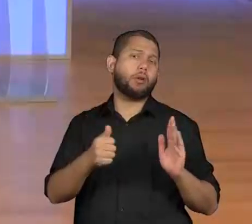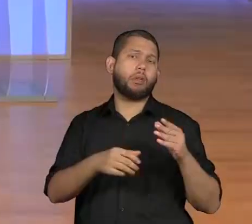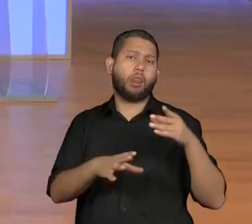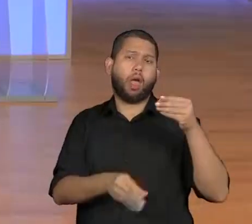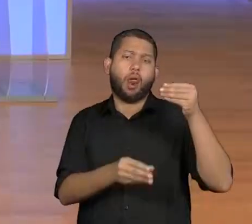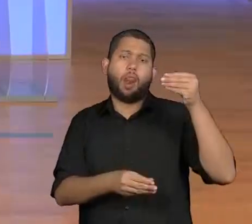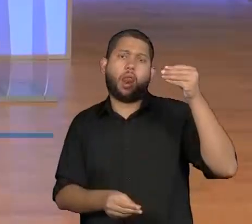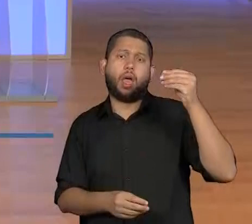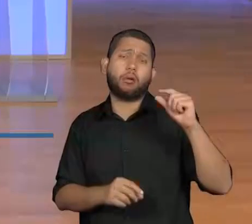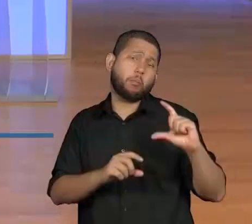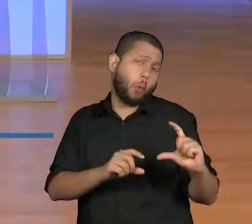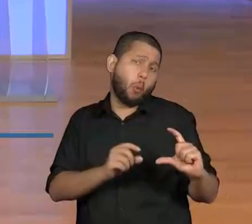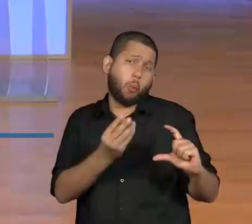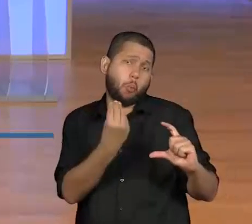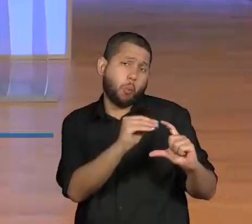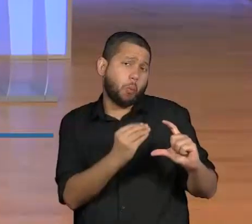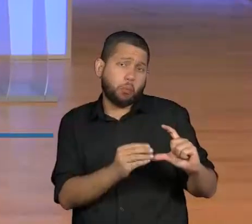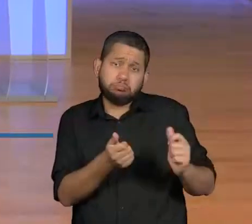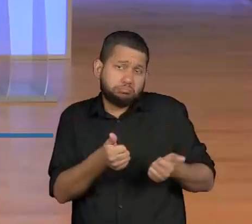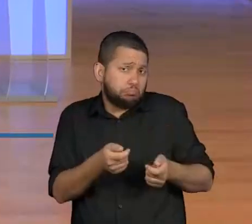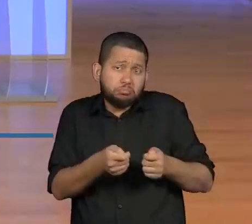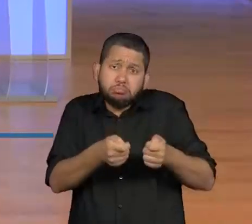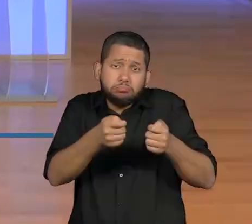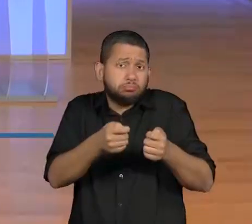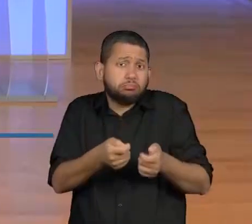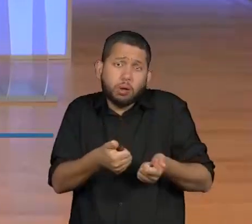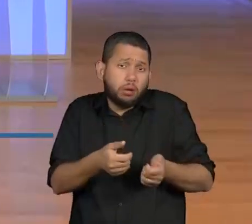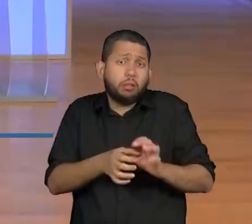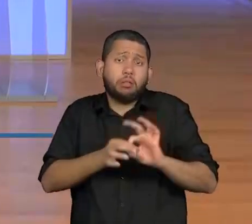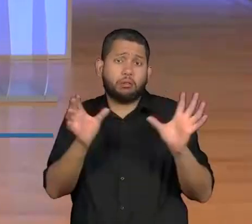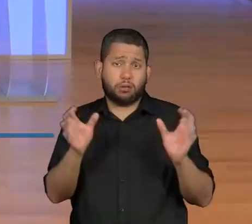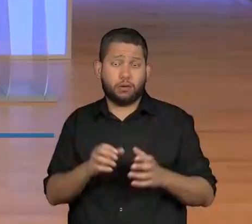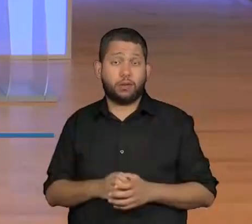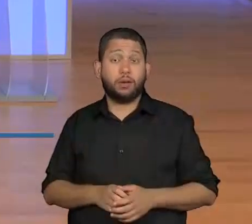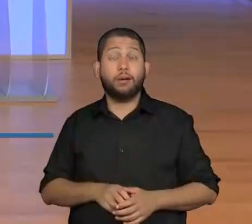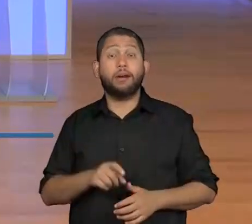lutas, lutas diferentes, né? A professora Adriana me falou